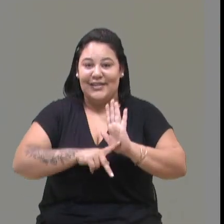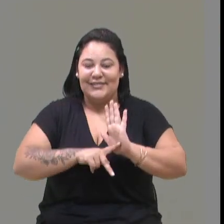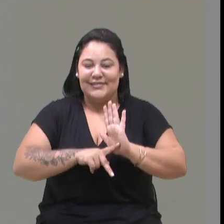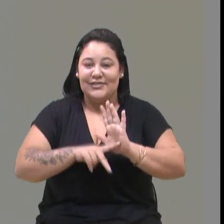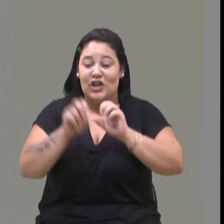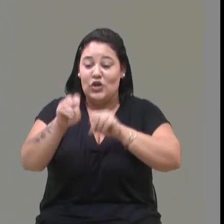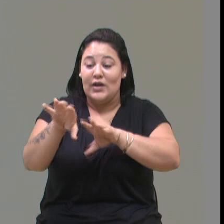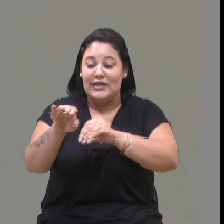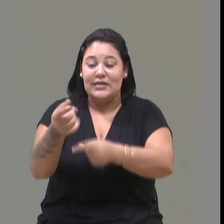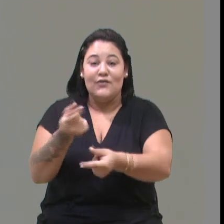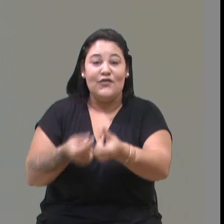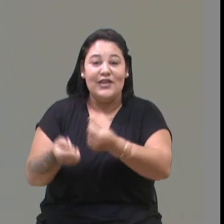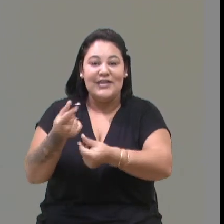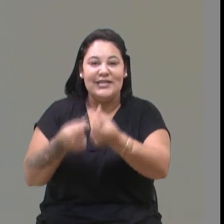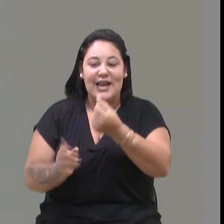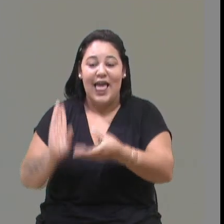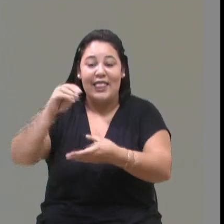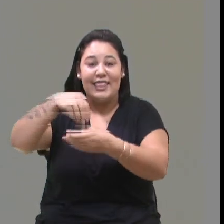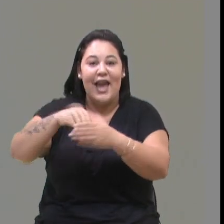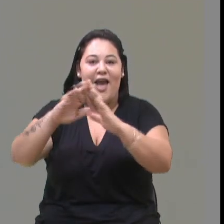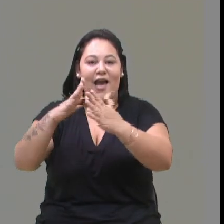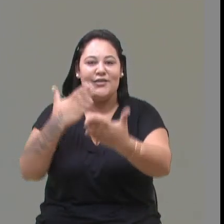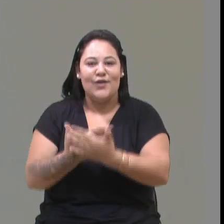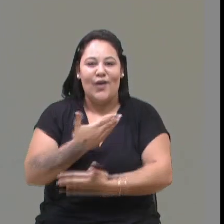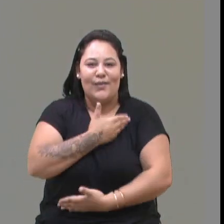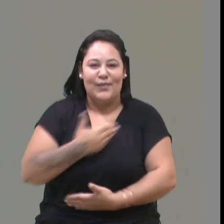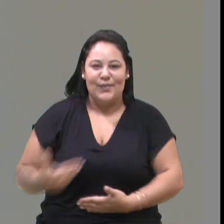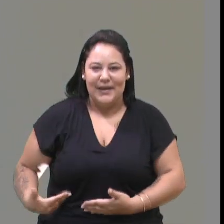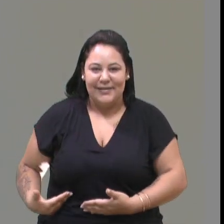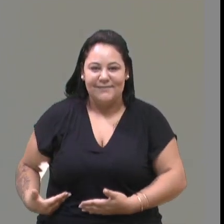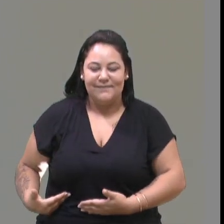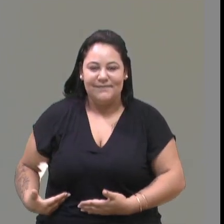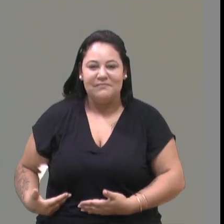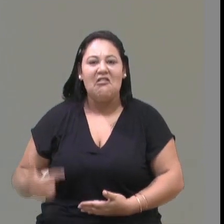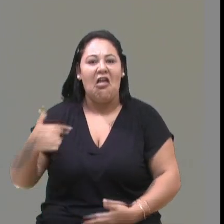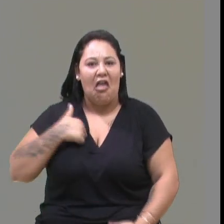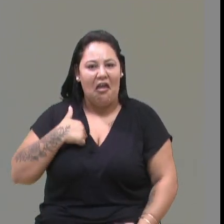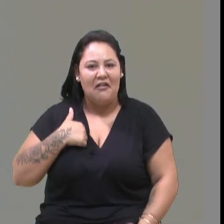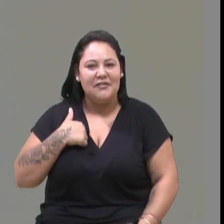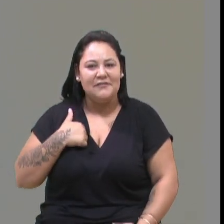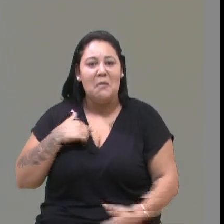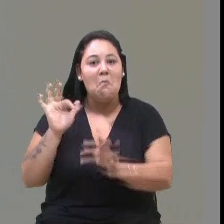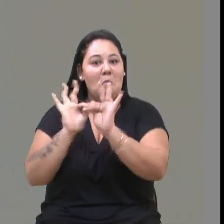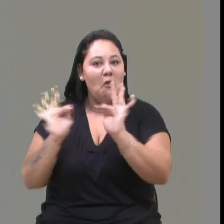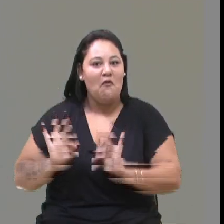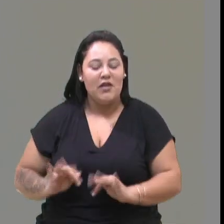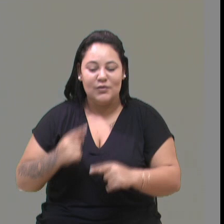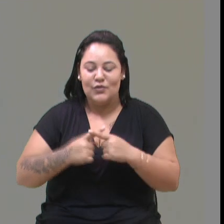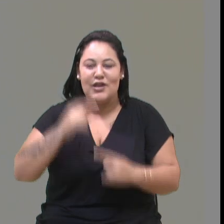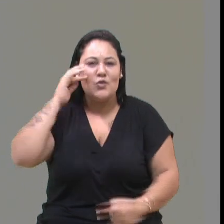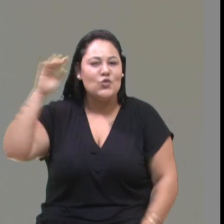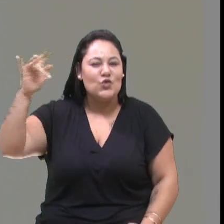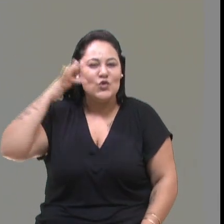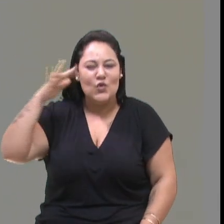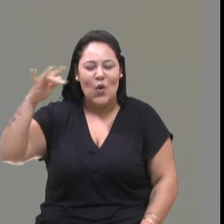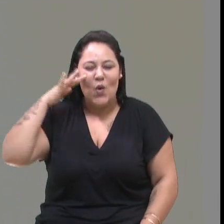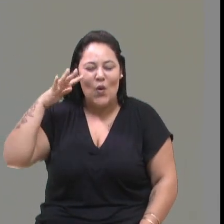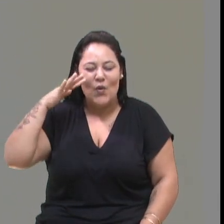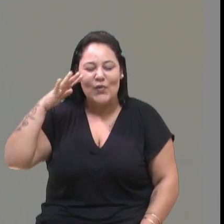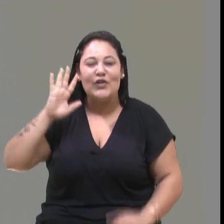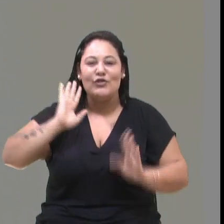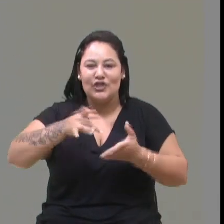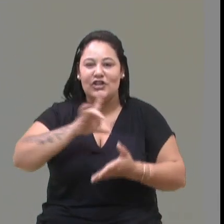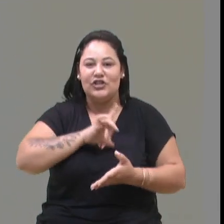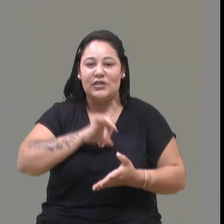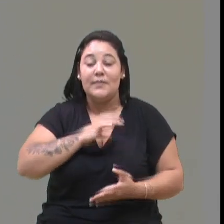educação financeira nas escolas públicas. Fiquei muito feliz, porque era um sonho antigo que eu tinha, para que as